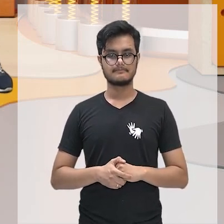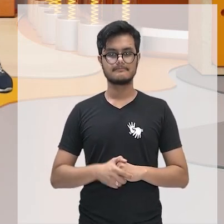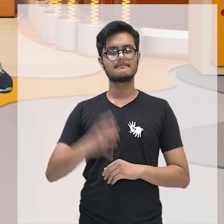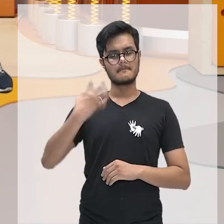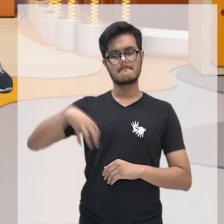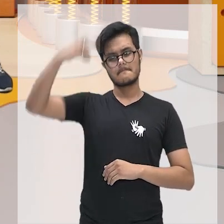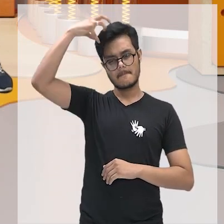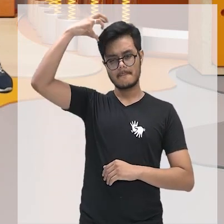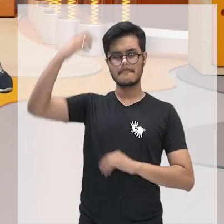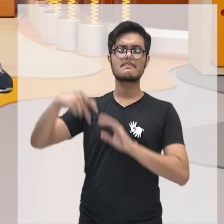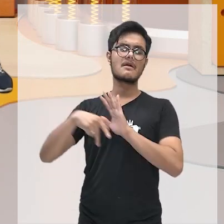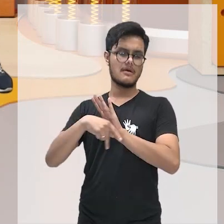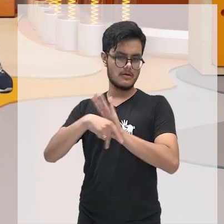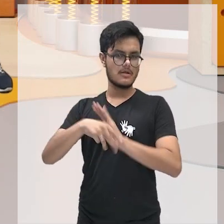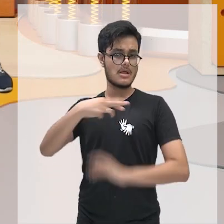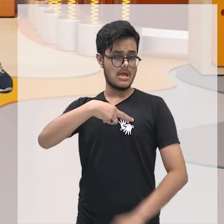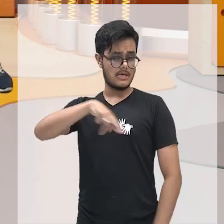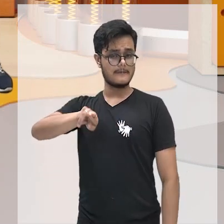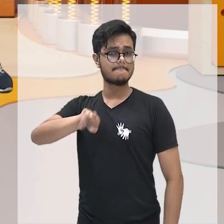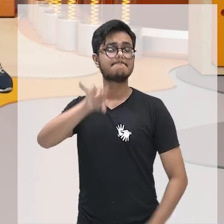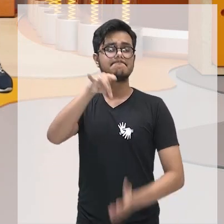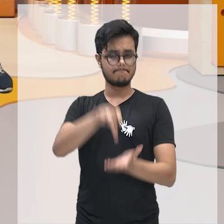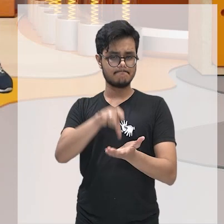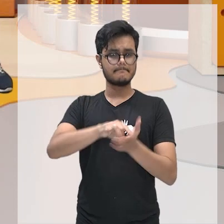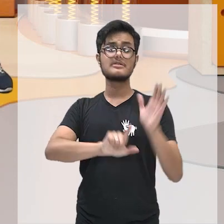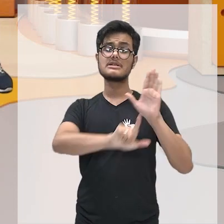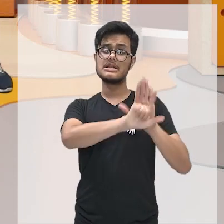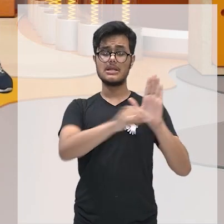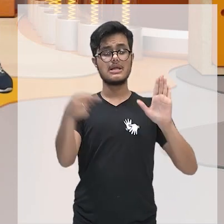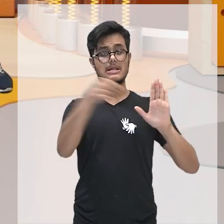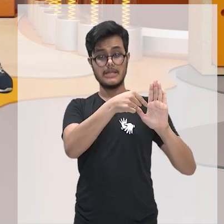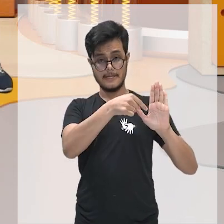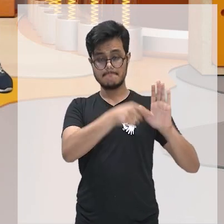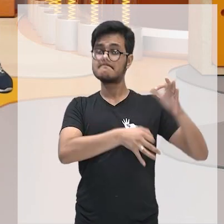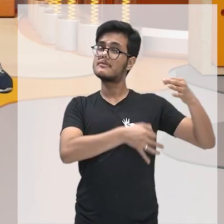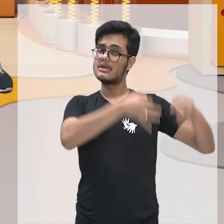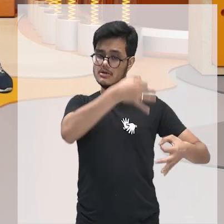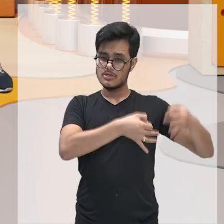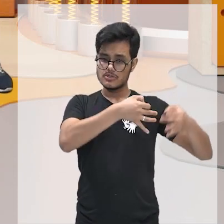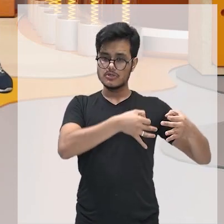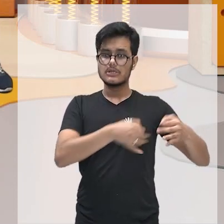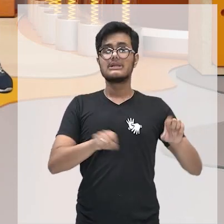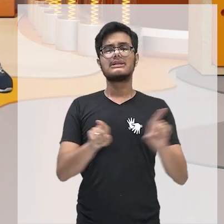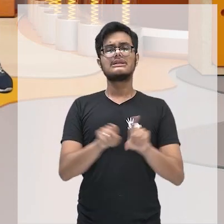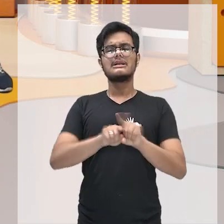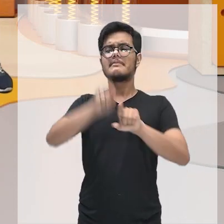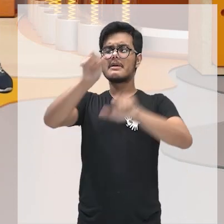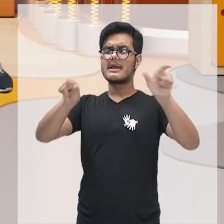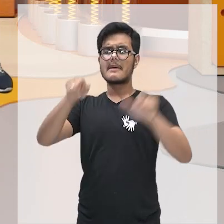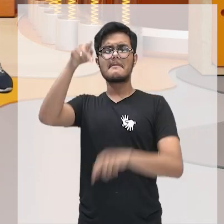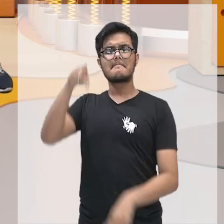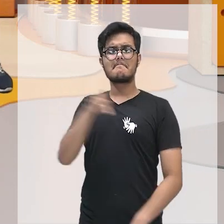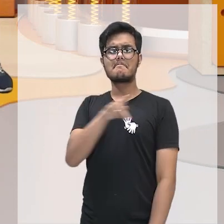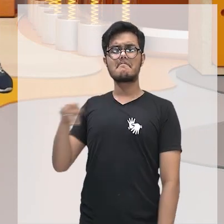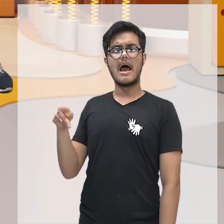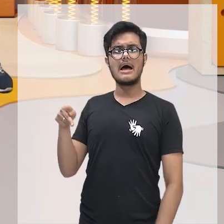concentrou-se em aspectos religiosos e legais instituiu os sacerdotes flamines